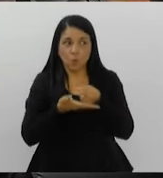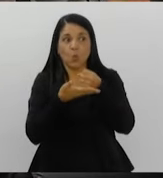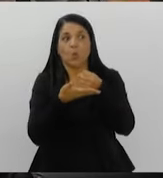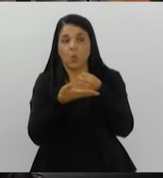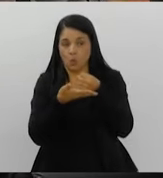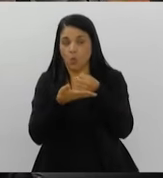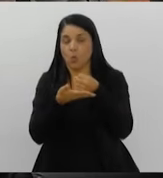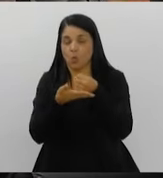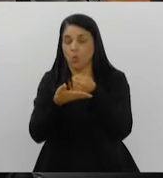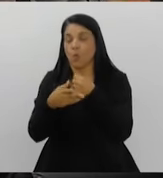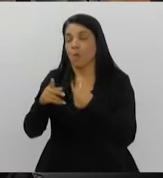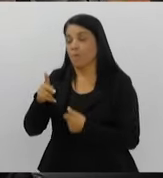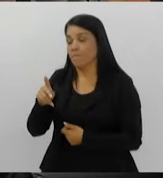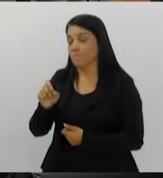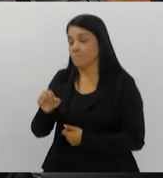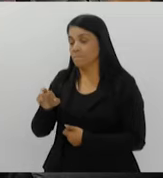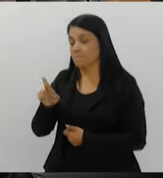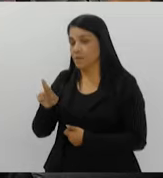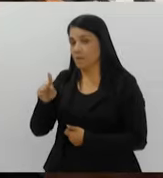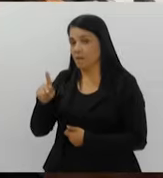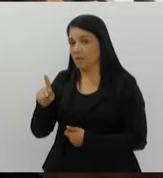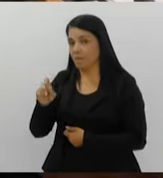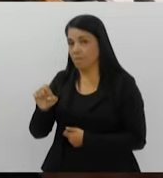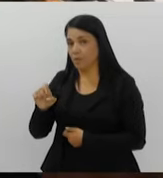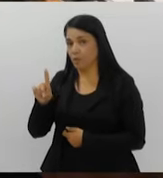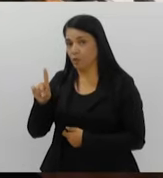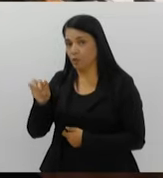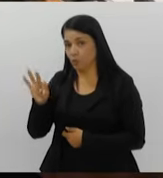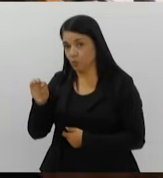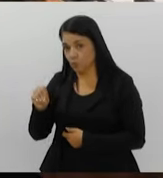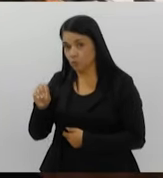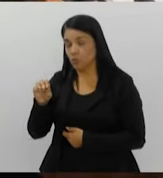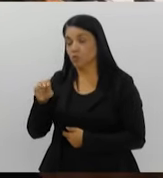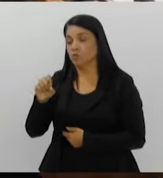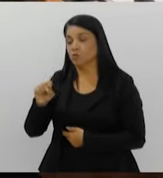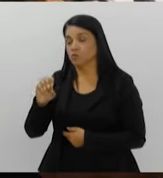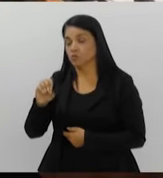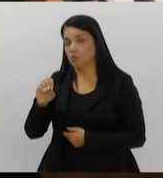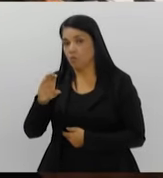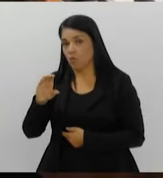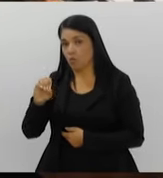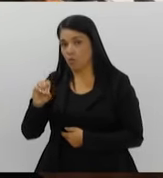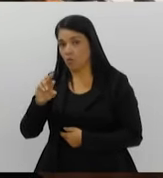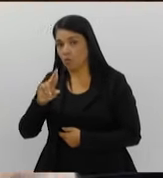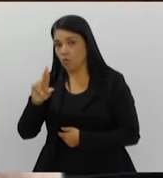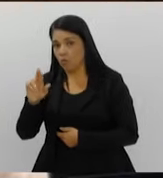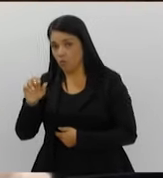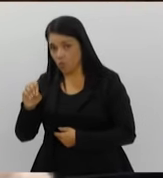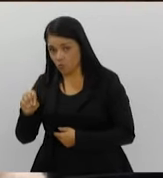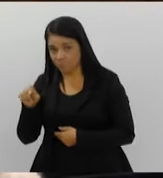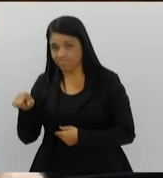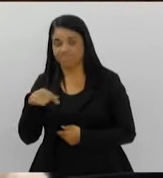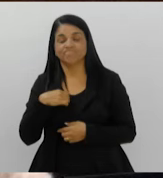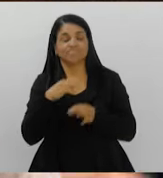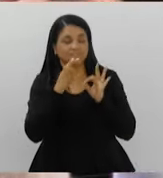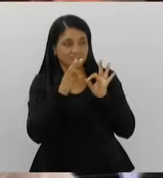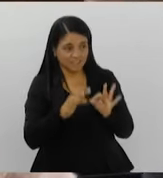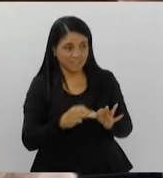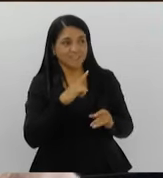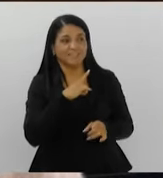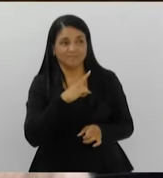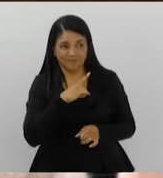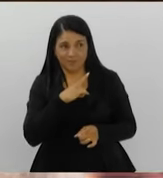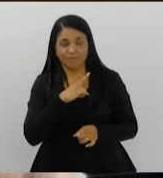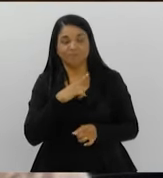que é do Perpétuo Socorro entre Perpétuo São João e São Pedro, 24 e 29. Então, eu tenho certeza que